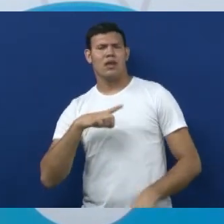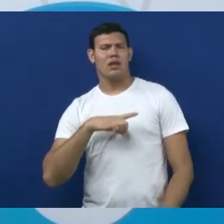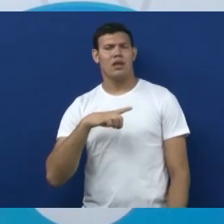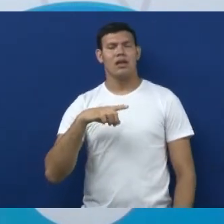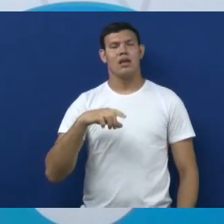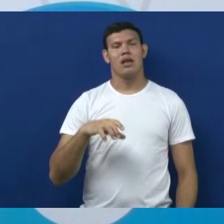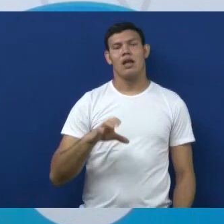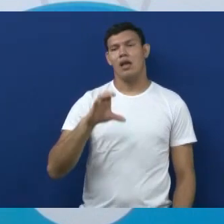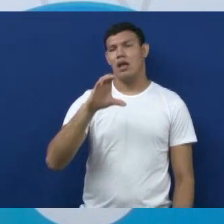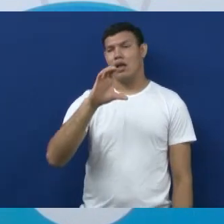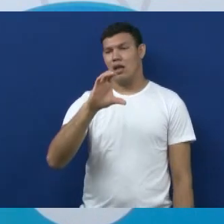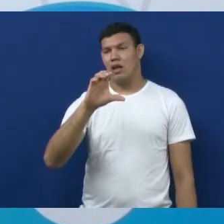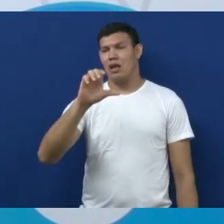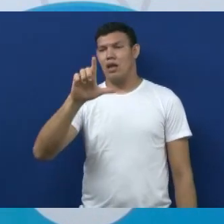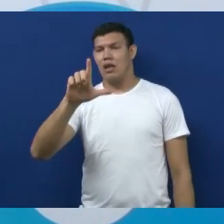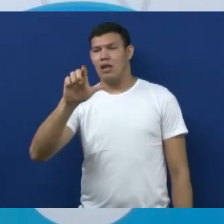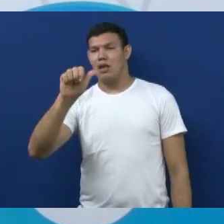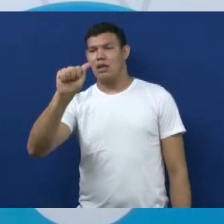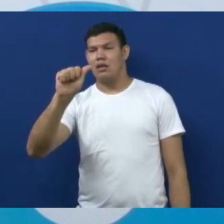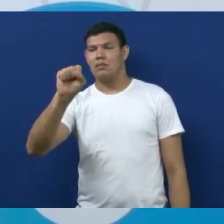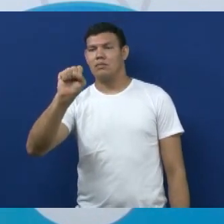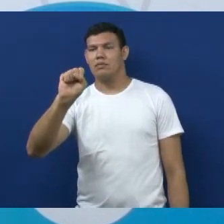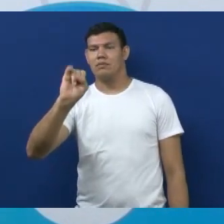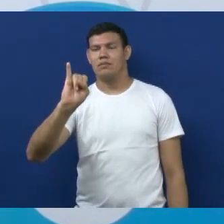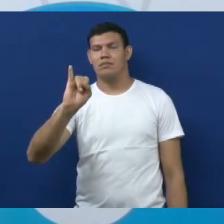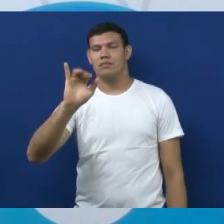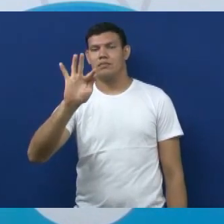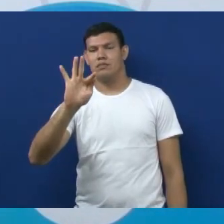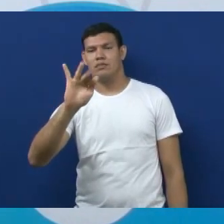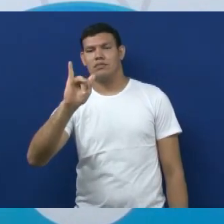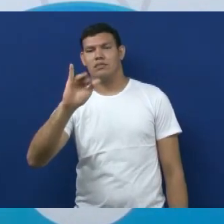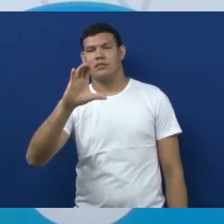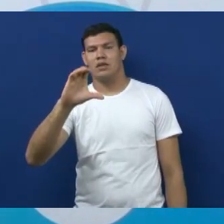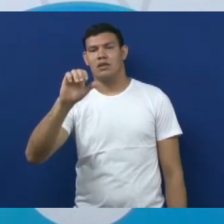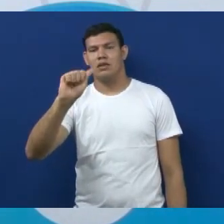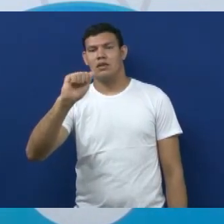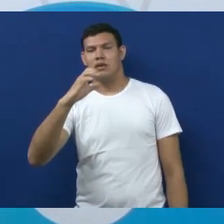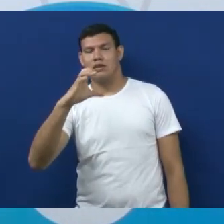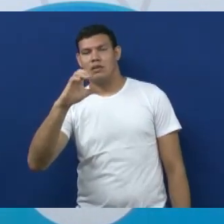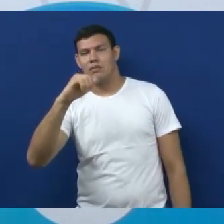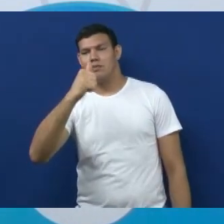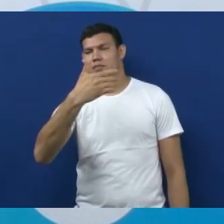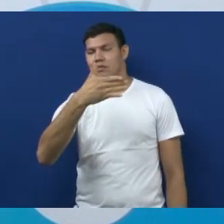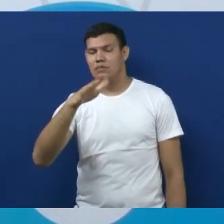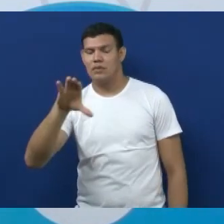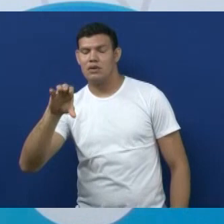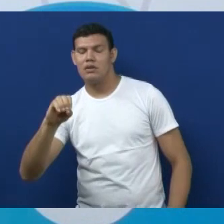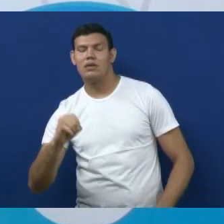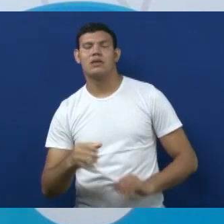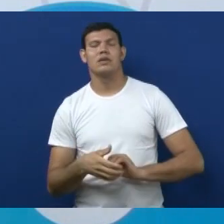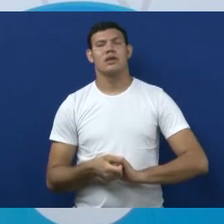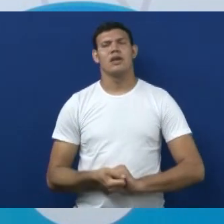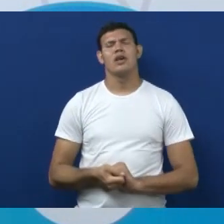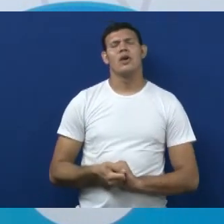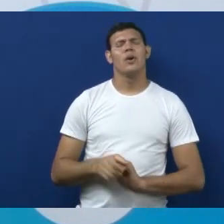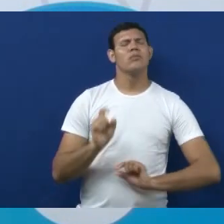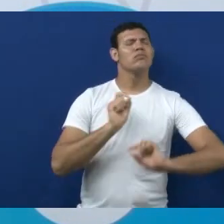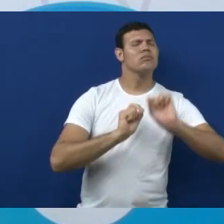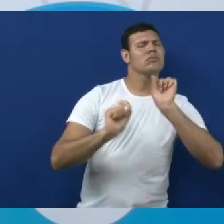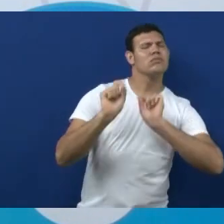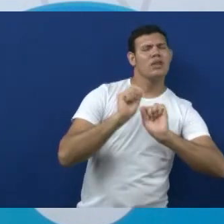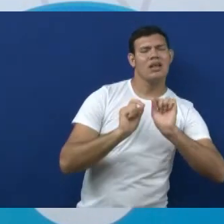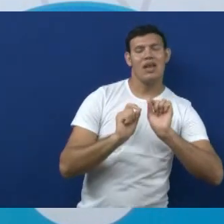chamada organoléptica, olha que nome, que são características de matérias que existem no nosso mundo e que têm